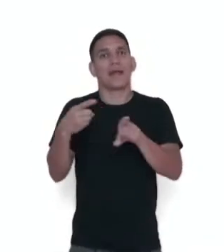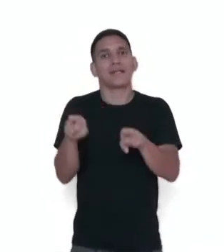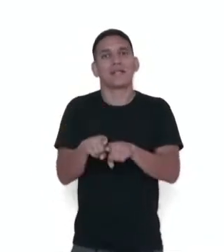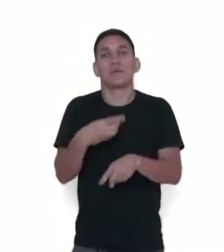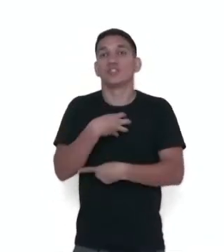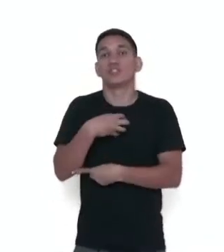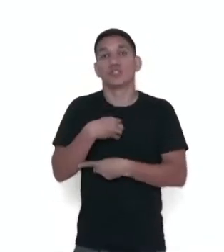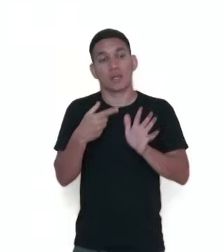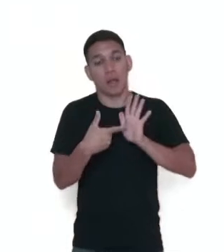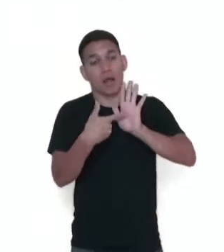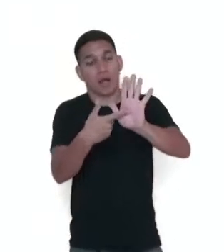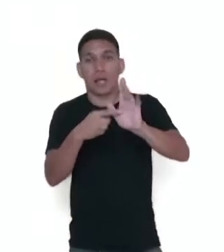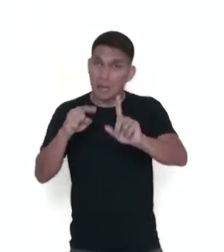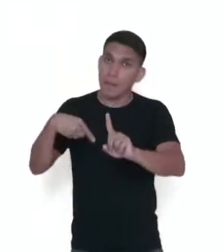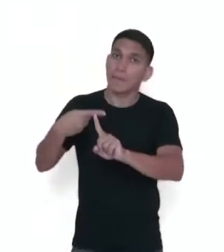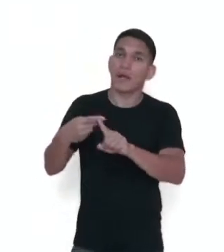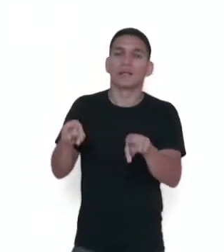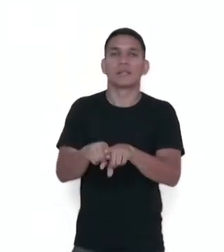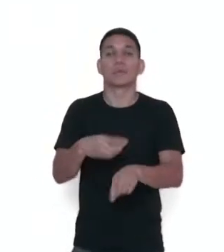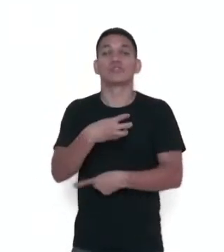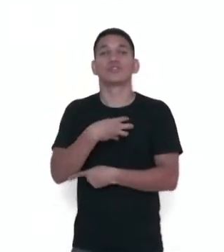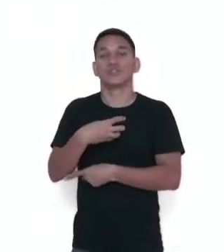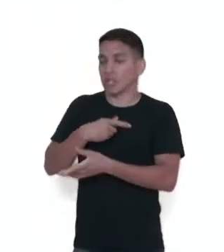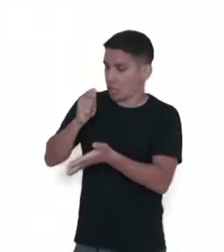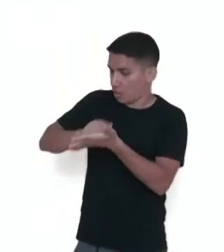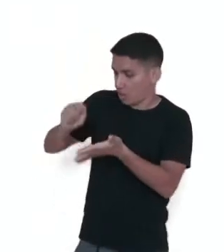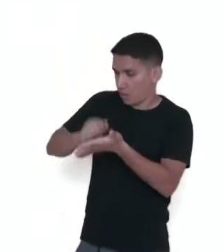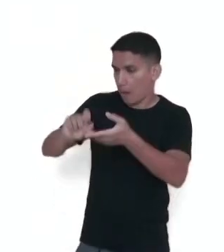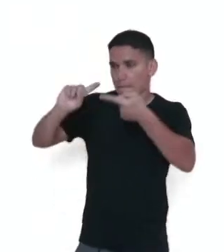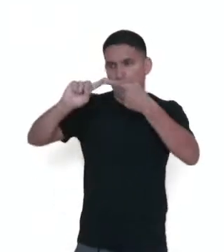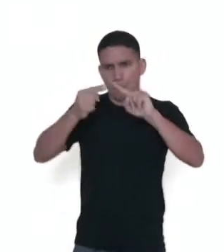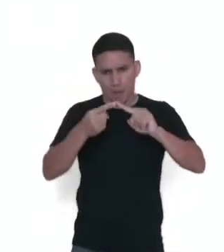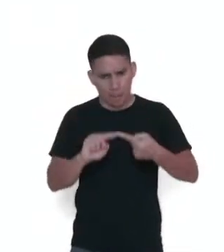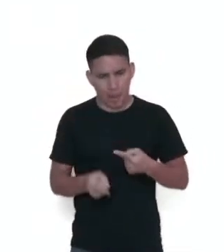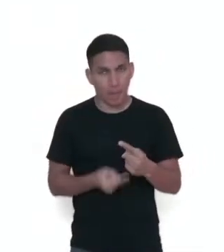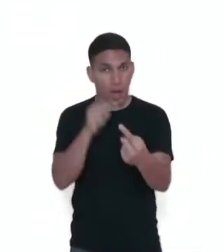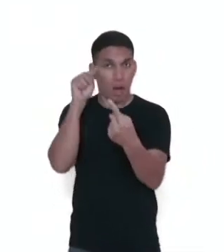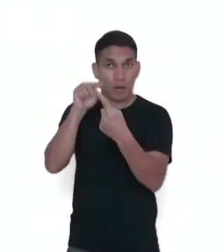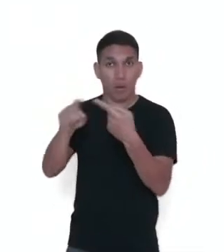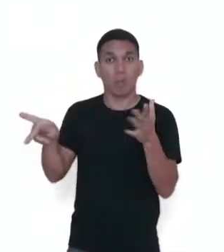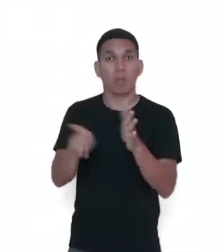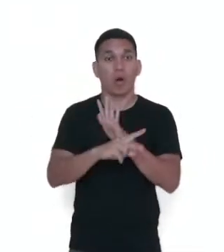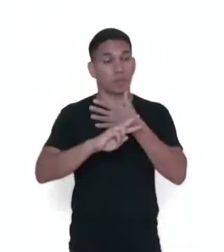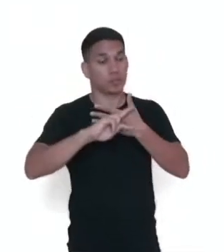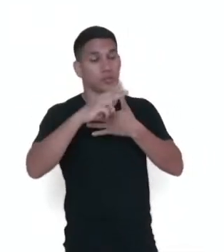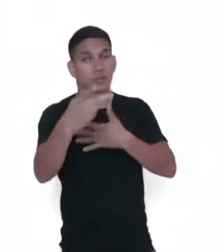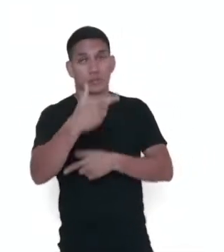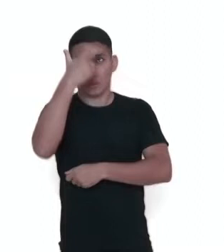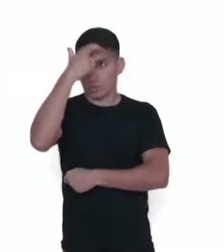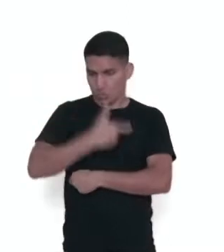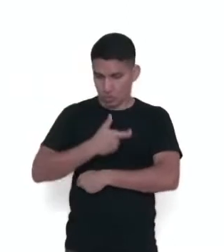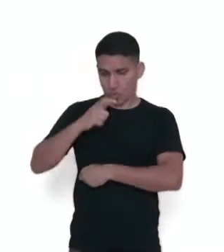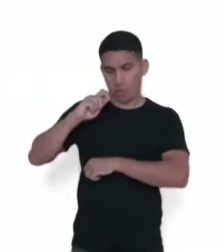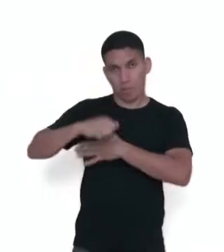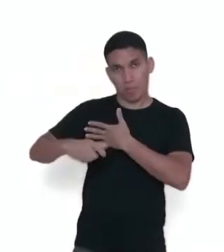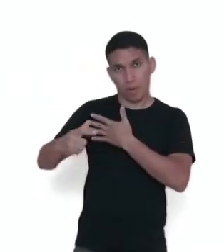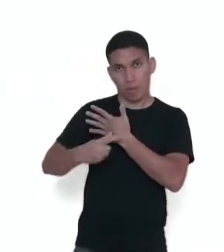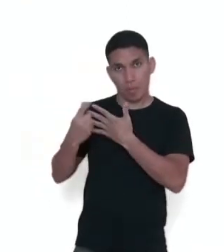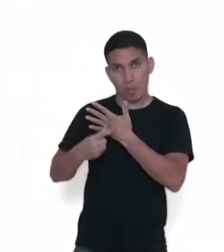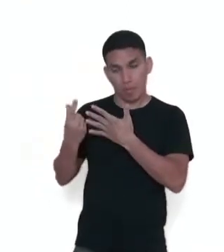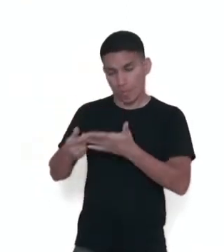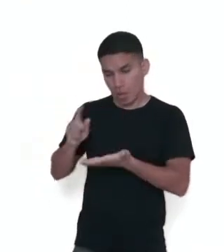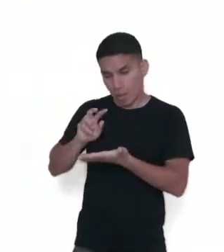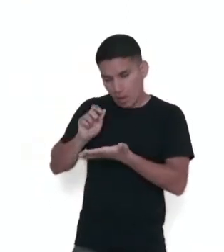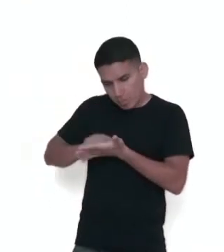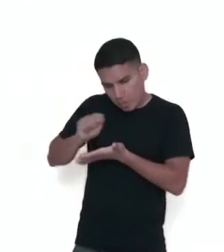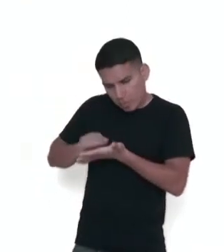apresentação e na escrita de suas músicas, intenções que impactaram tanto a função do compositor quanto a do intérprete e